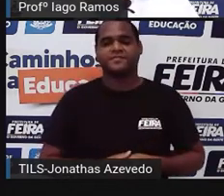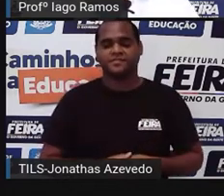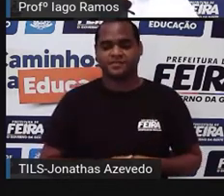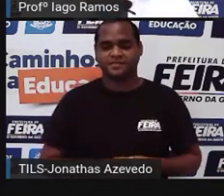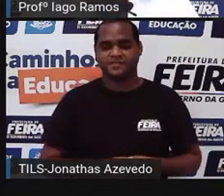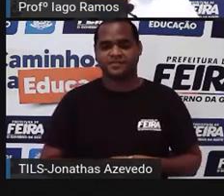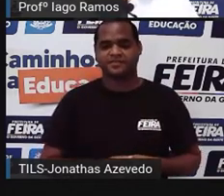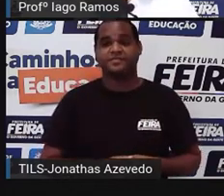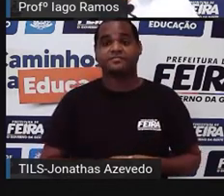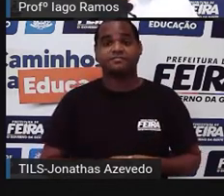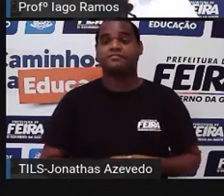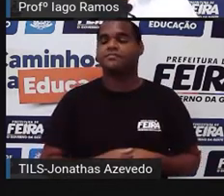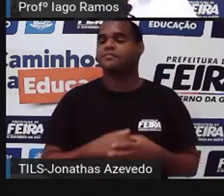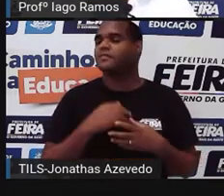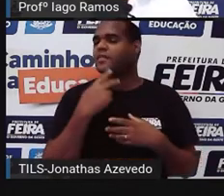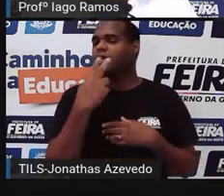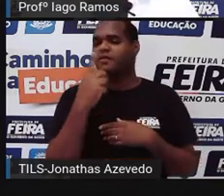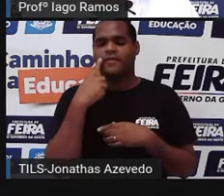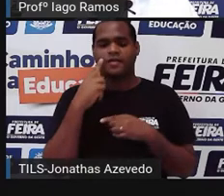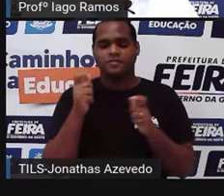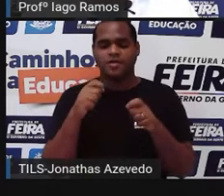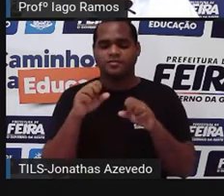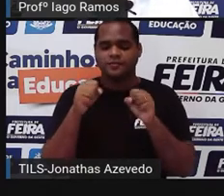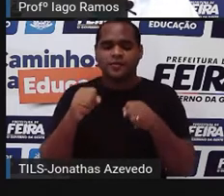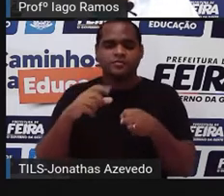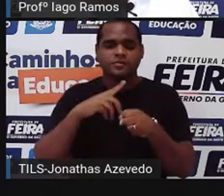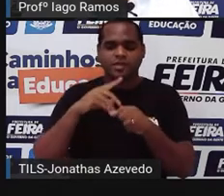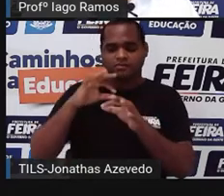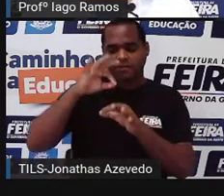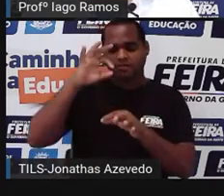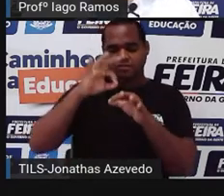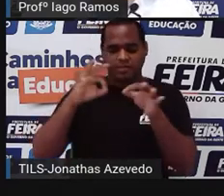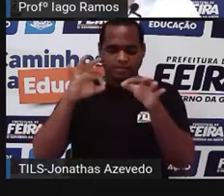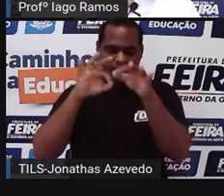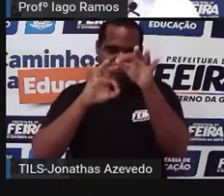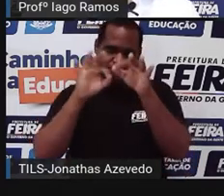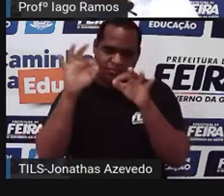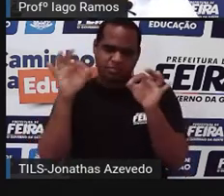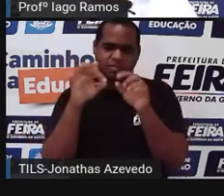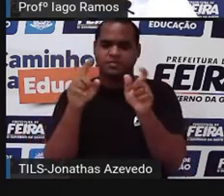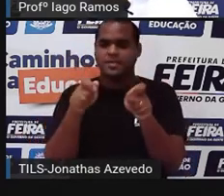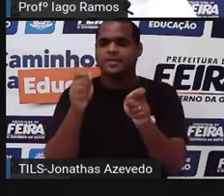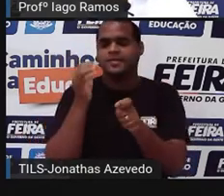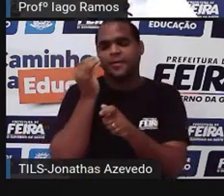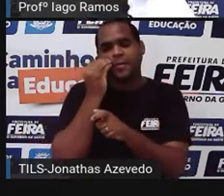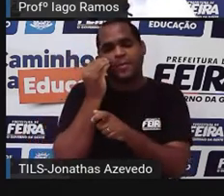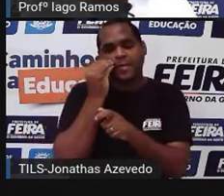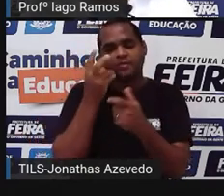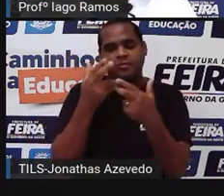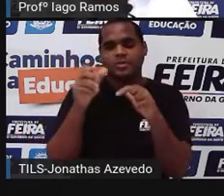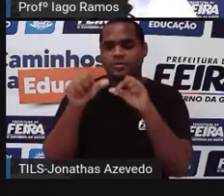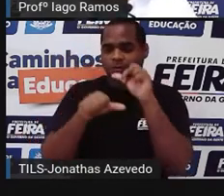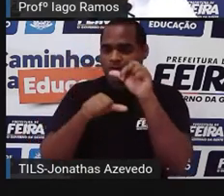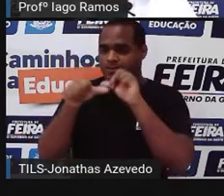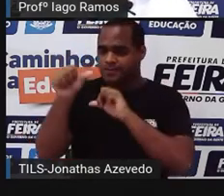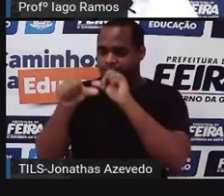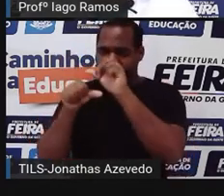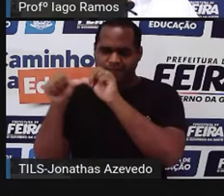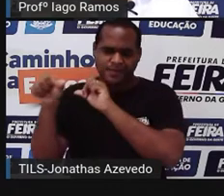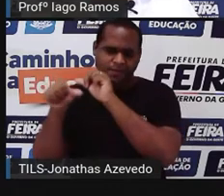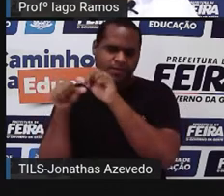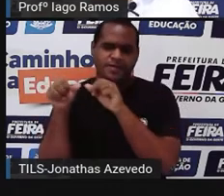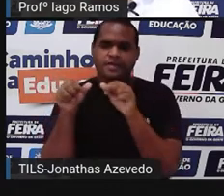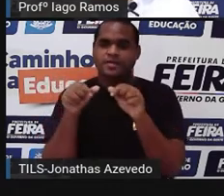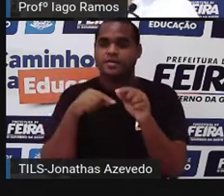quando você fizer essa figura você vai tentar fazer o quê Você vai pintar fazer uma transformação nessa figura